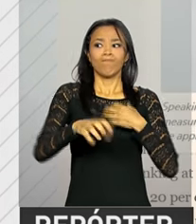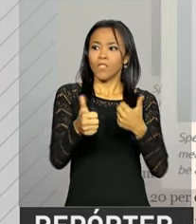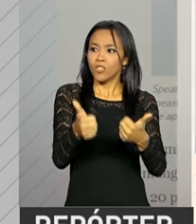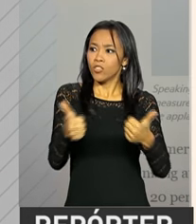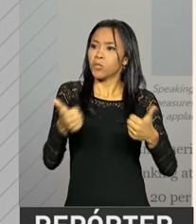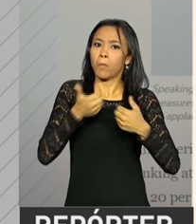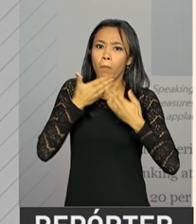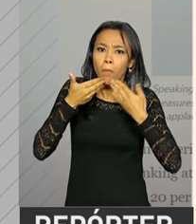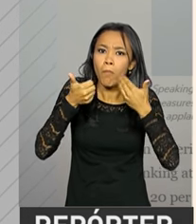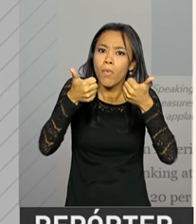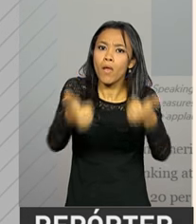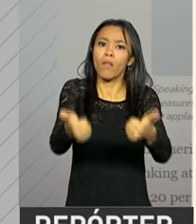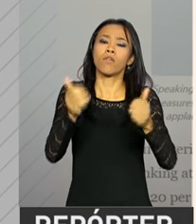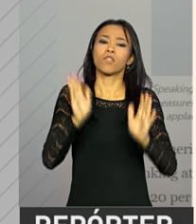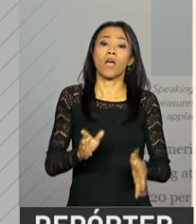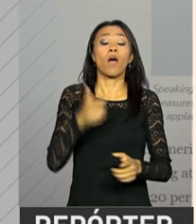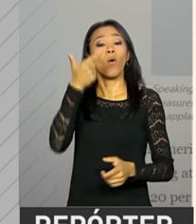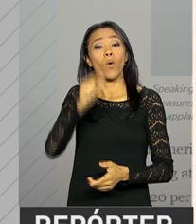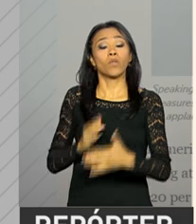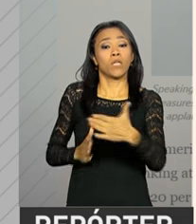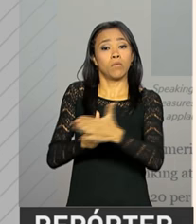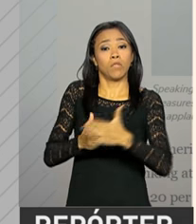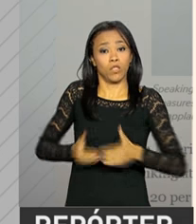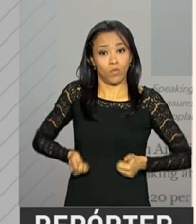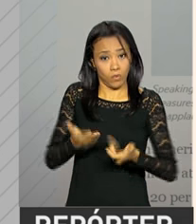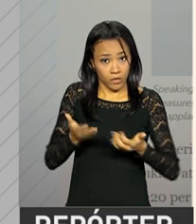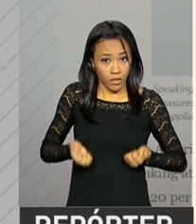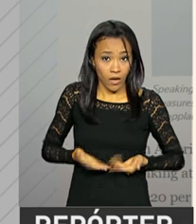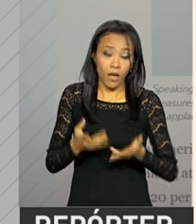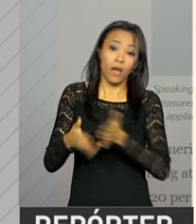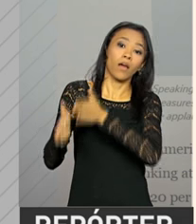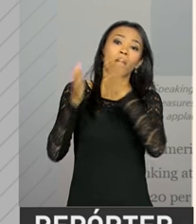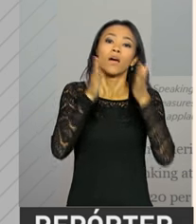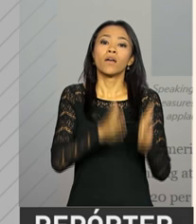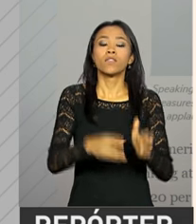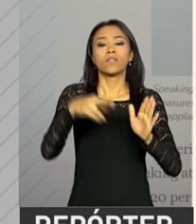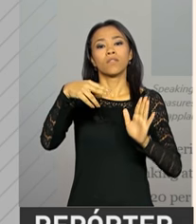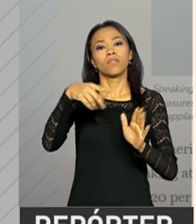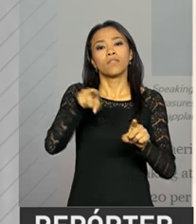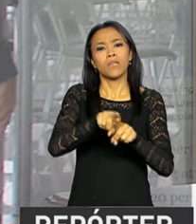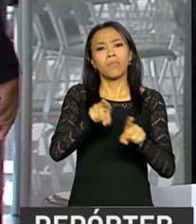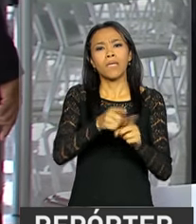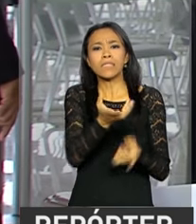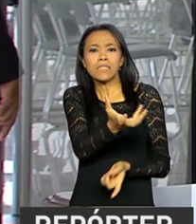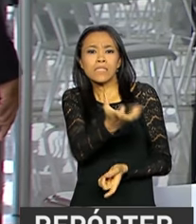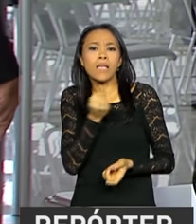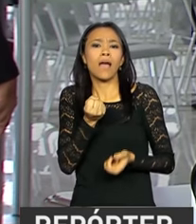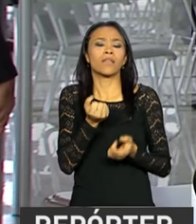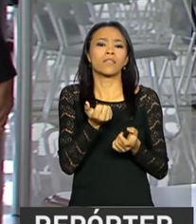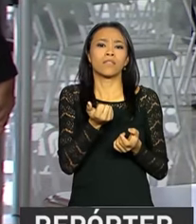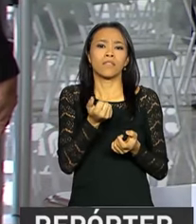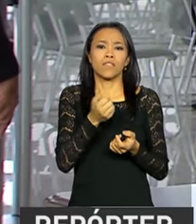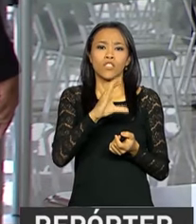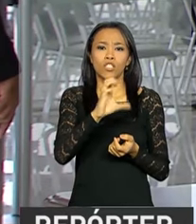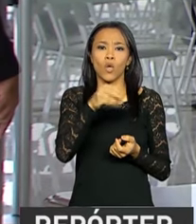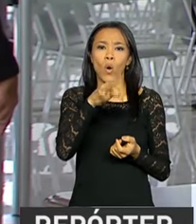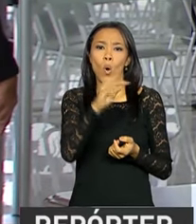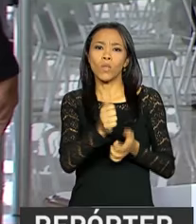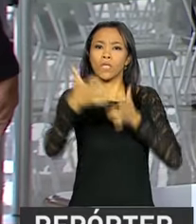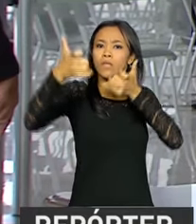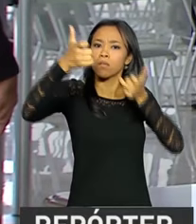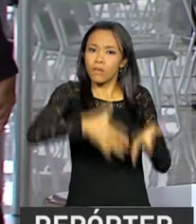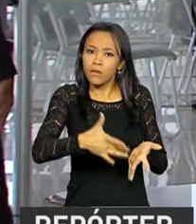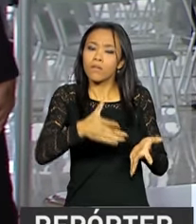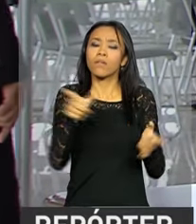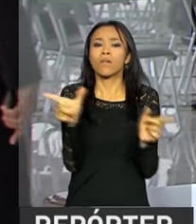reforma da Previdência, o teto dos gastos públicos e medidas de estímulo, como a liberação de saques de contas inativas do FGTS, o Fundo de